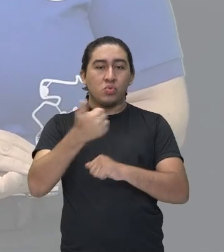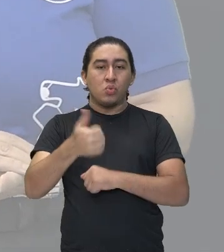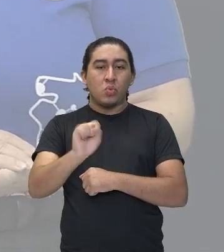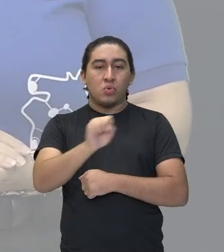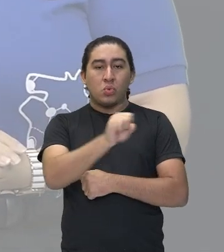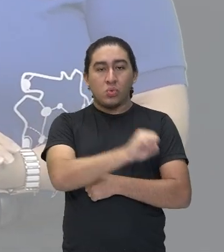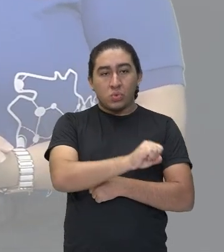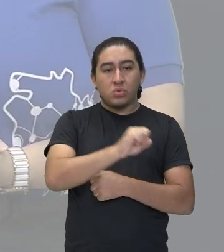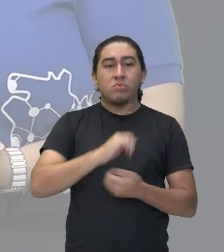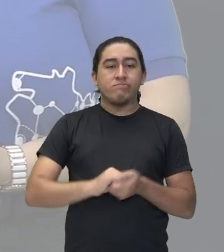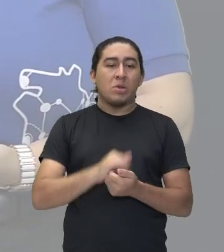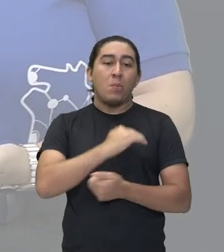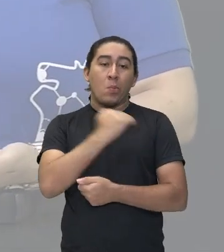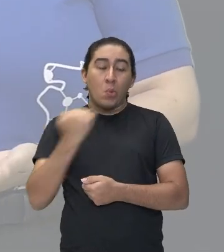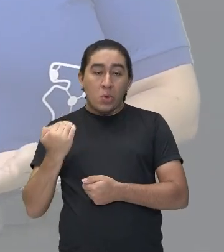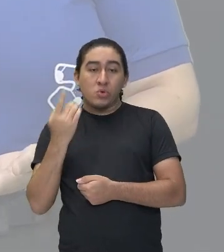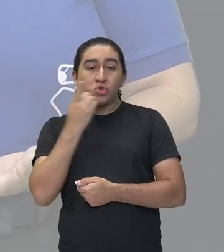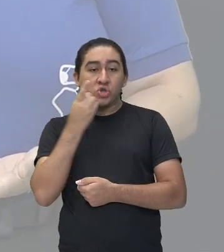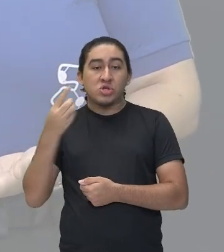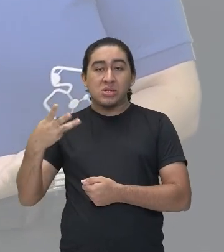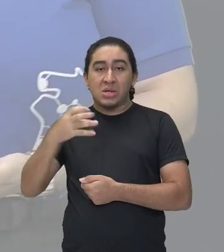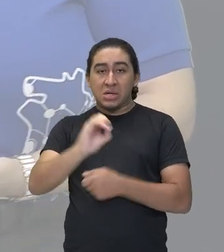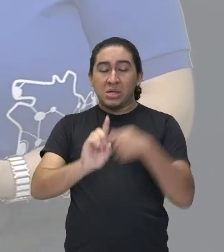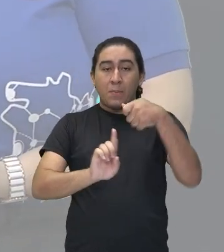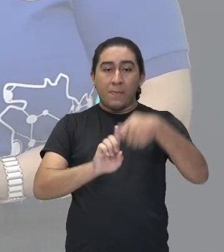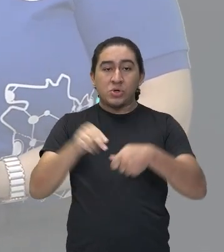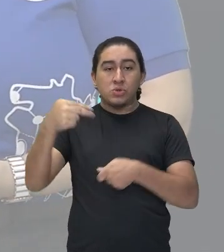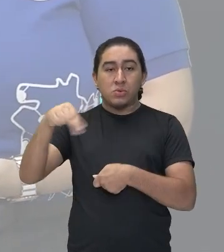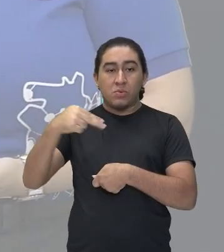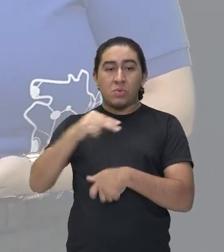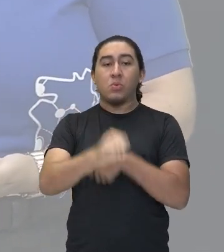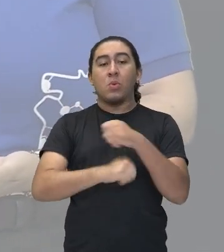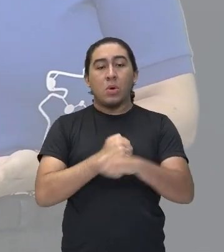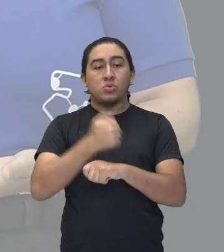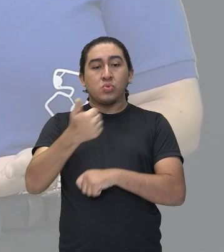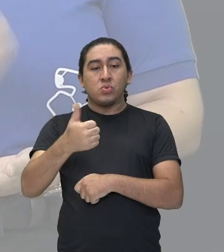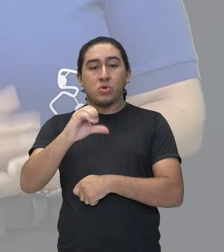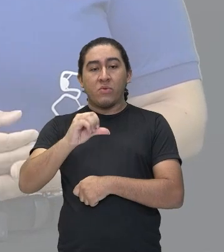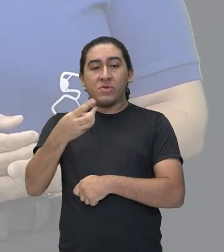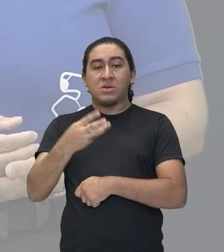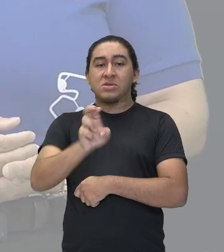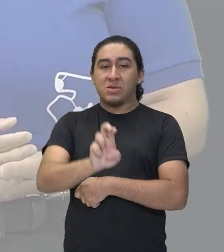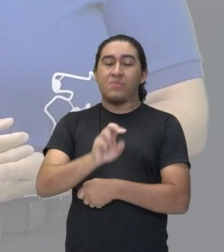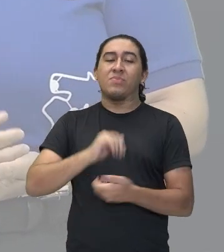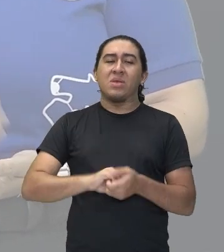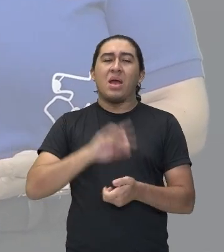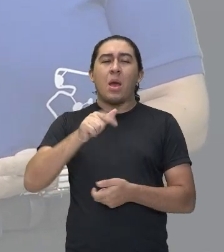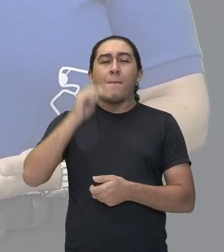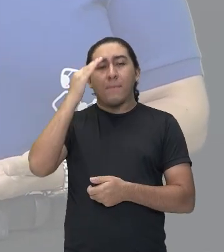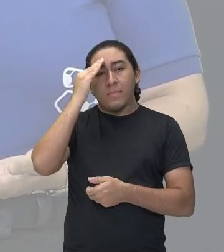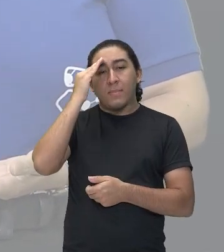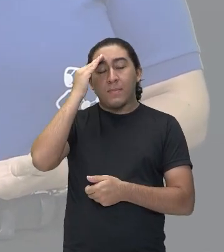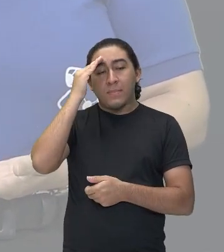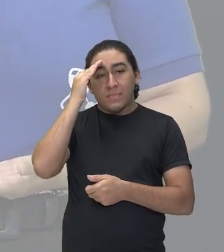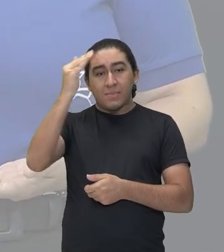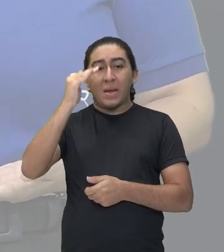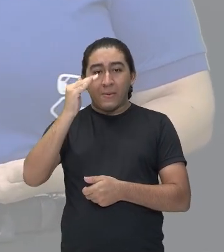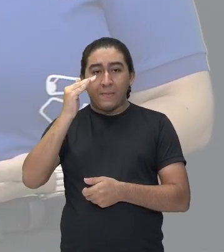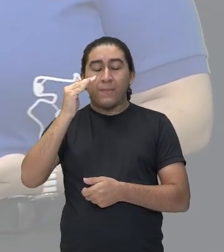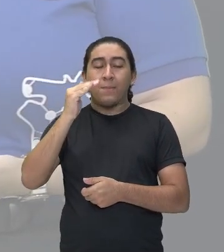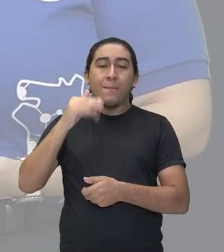de 1935. É considerado um dos maiores poetas da língua portuguesa e